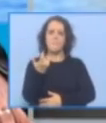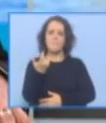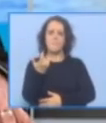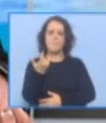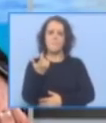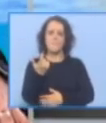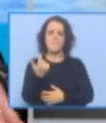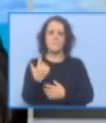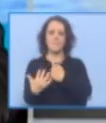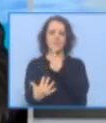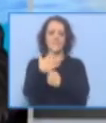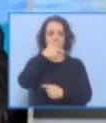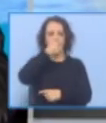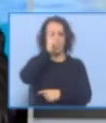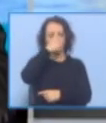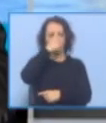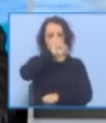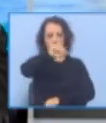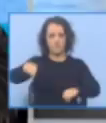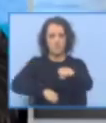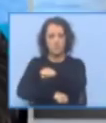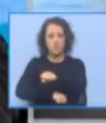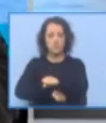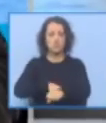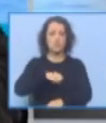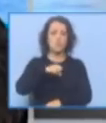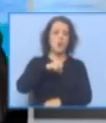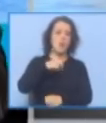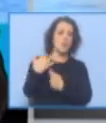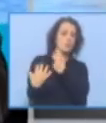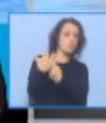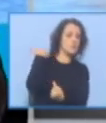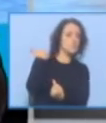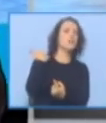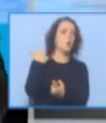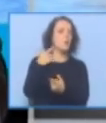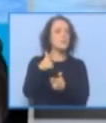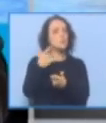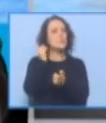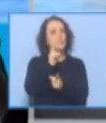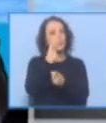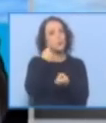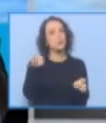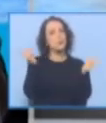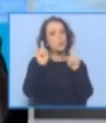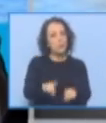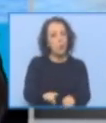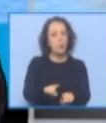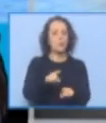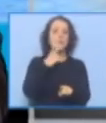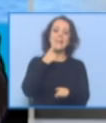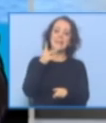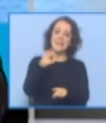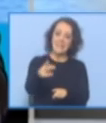ou de inspiração fascista, e daí que seja importante repor as dinâmicas de crítica